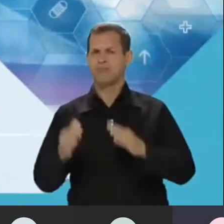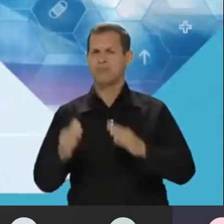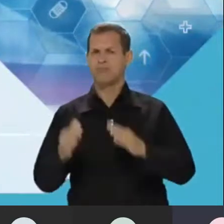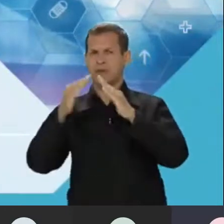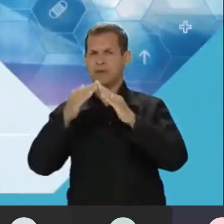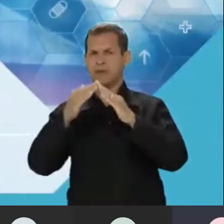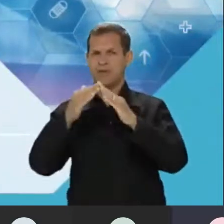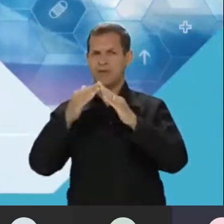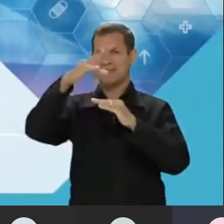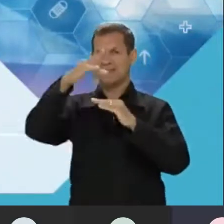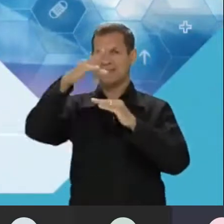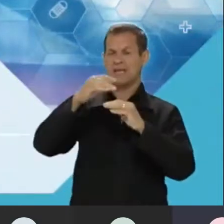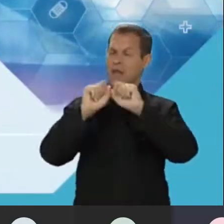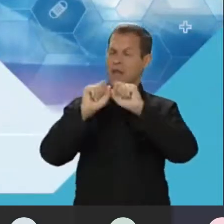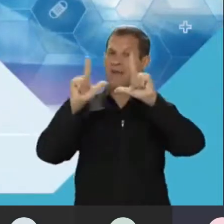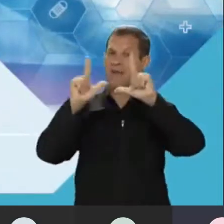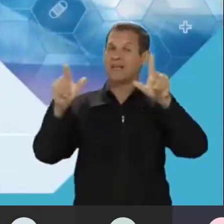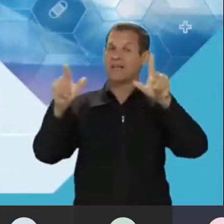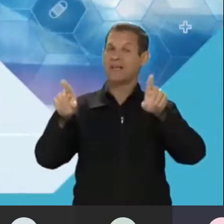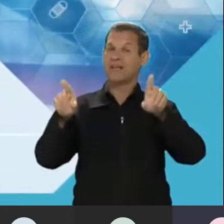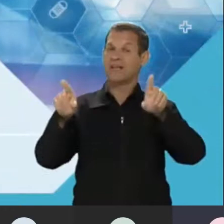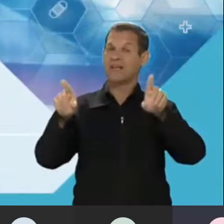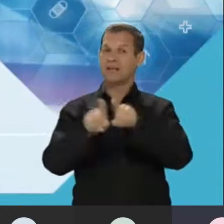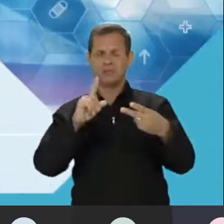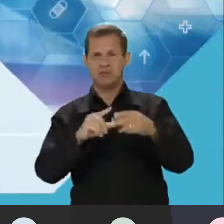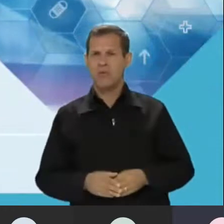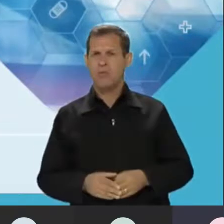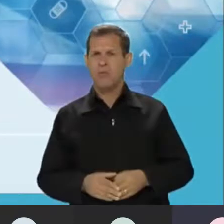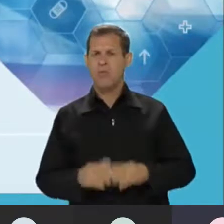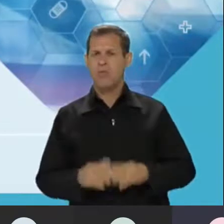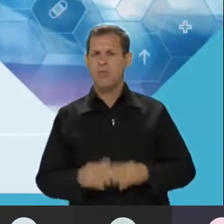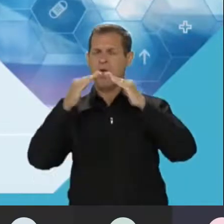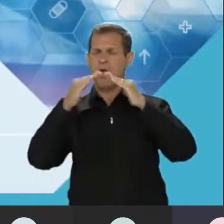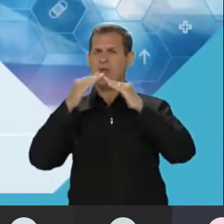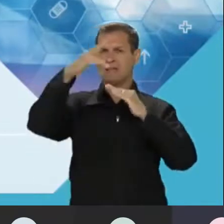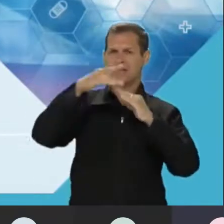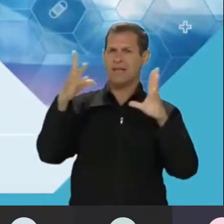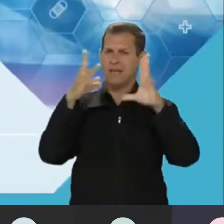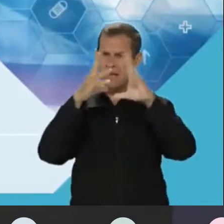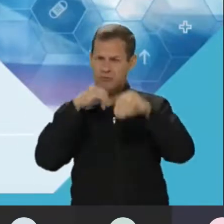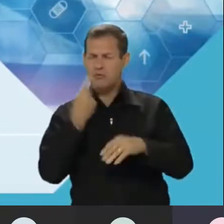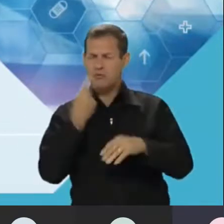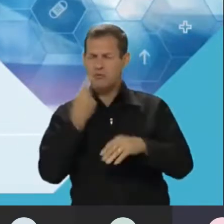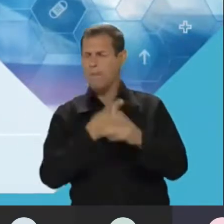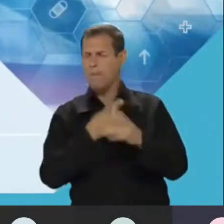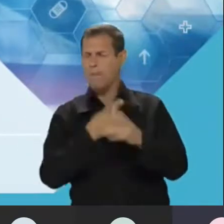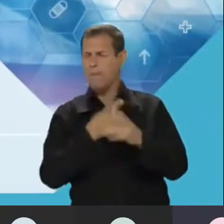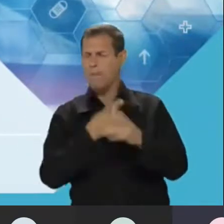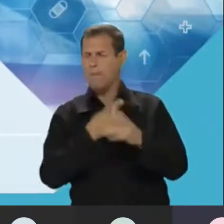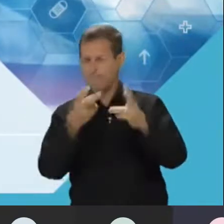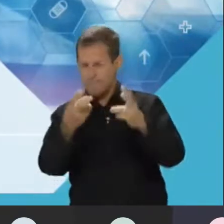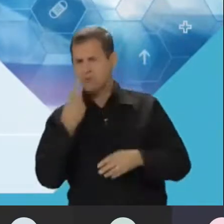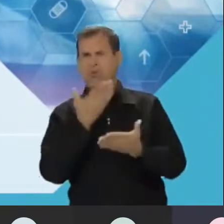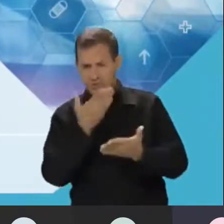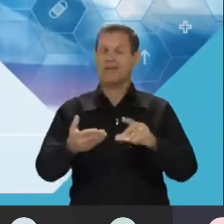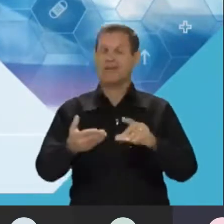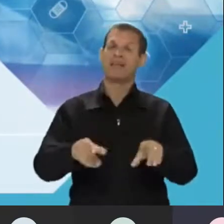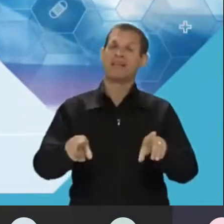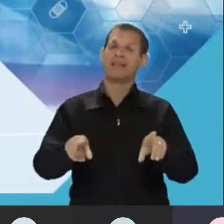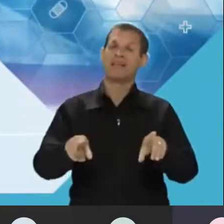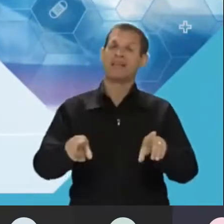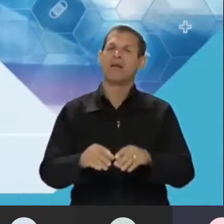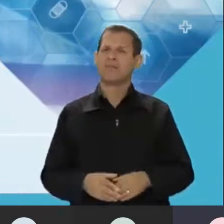essa cobertura clara e aqui nós temos a cobertura escura. O que a gente consegue perceber, né? Nós já vimos isso em aula